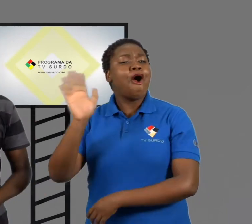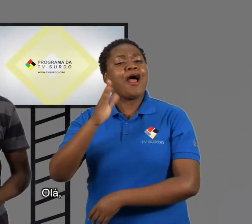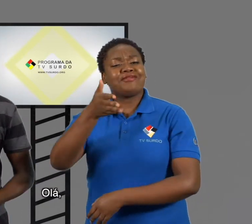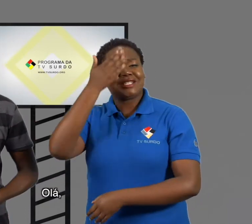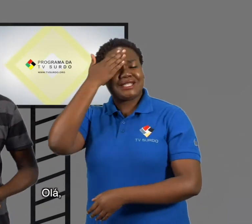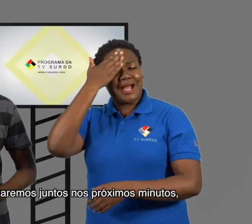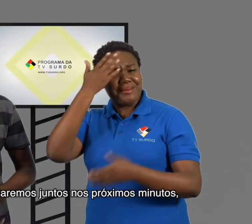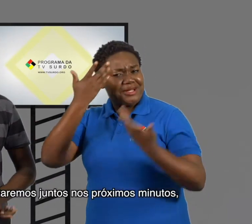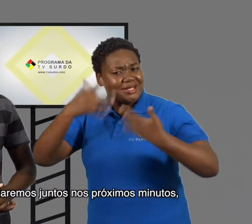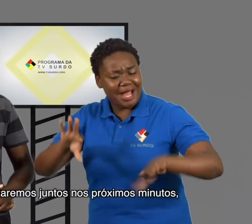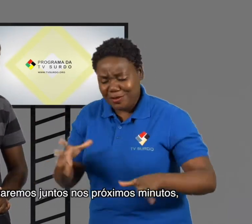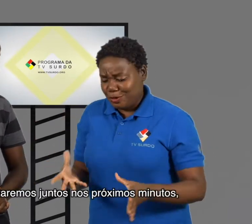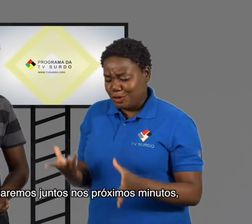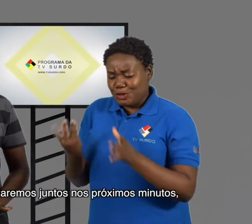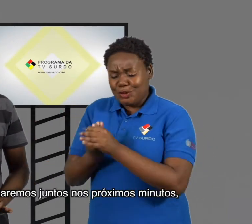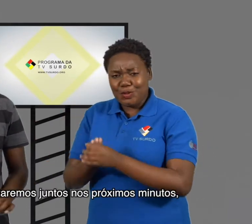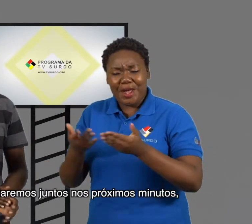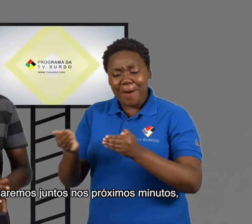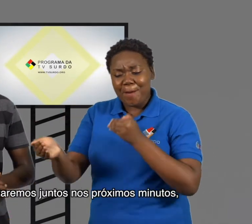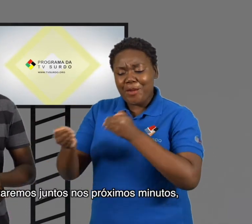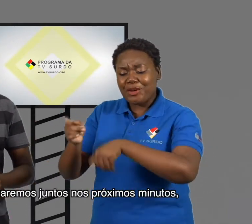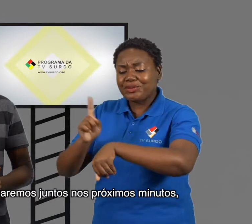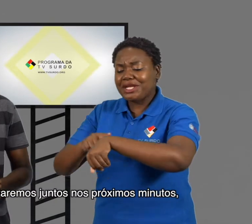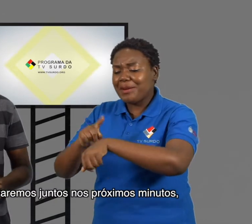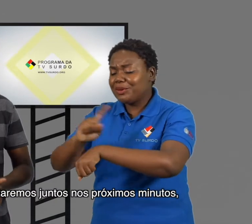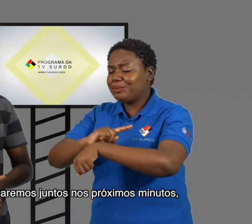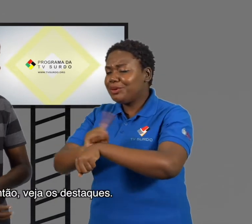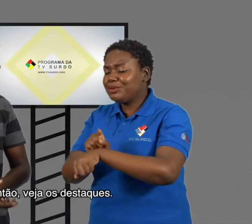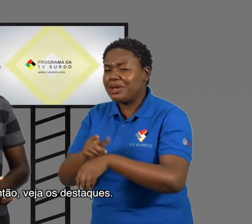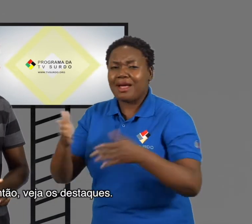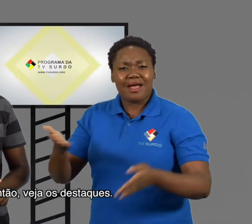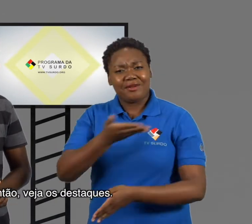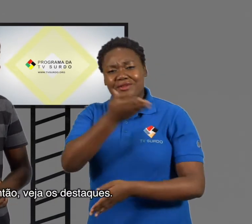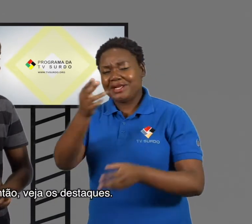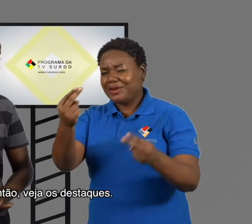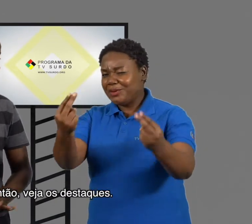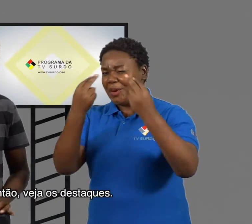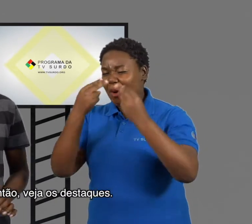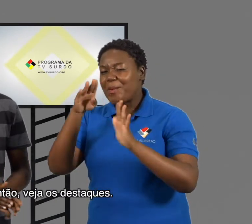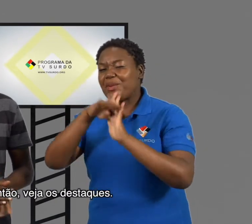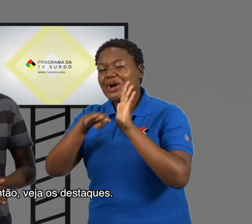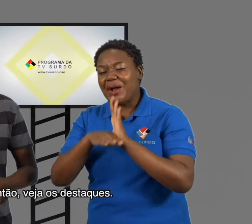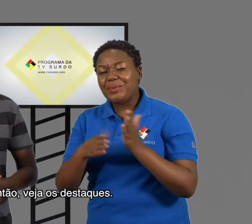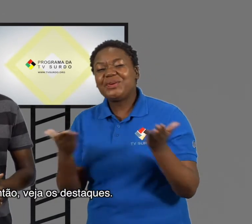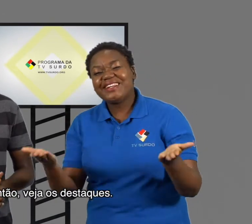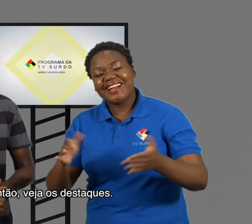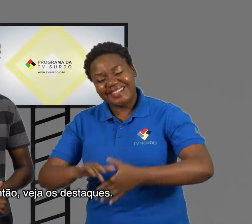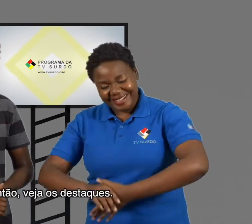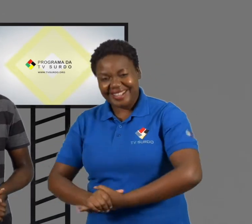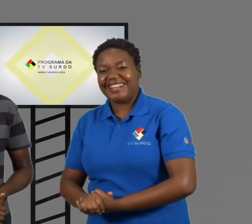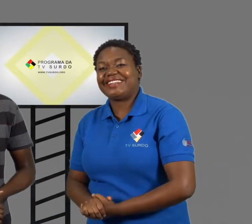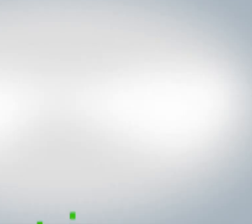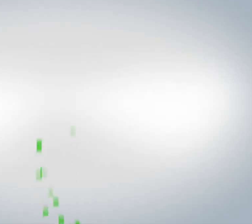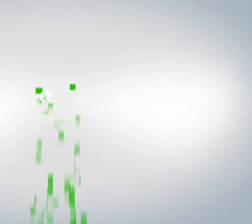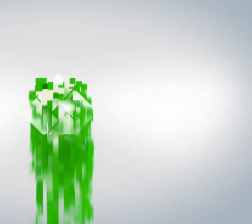Olá, já sabe que estaremos juntos nos próximos minutos. Então, veja os destaques.